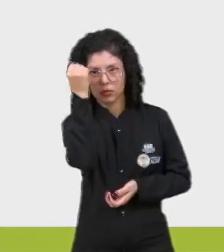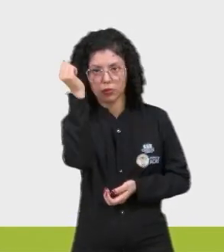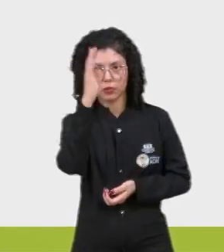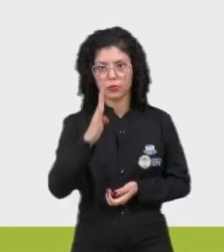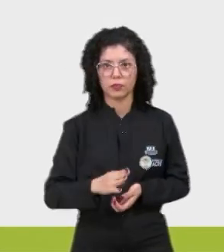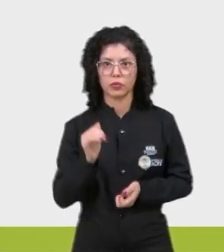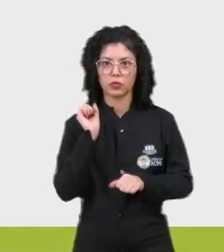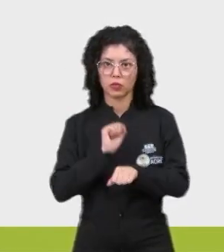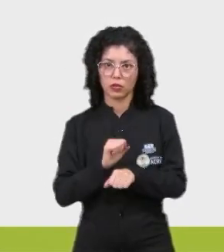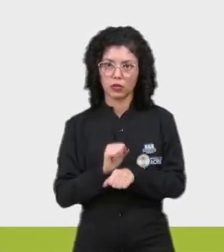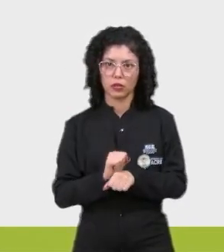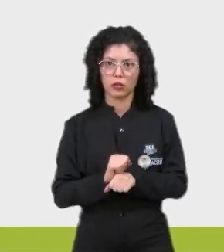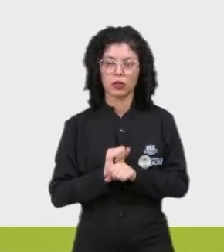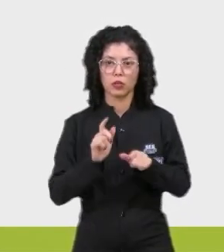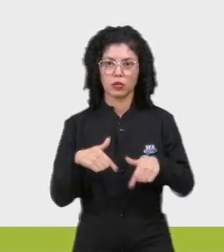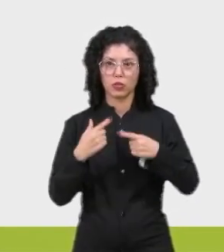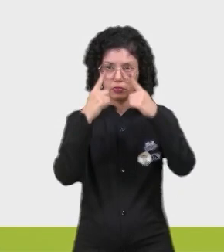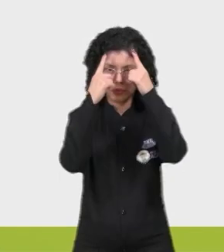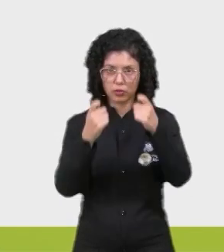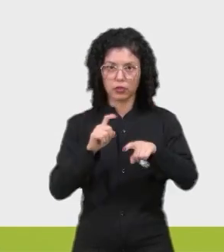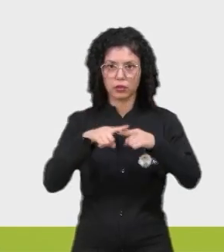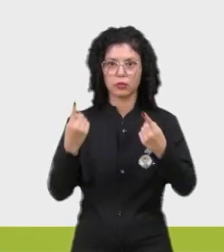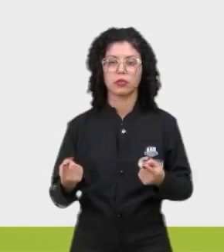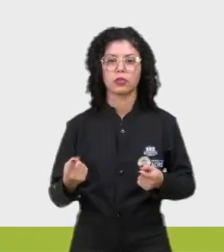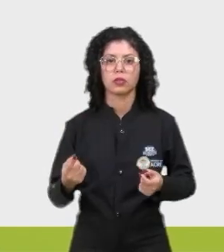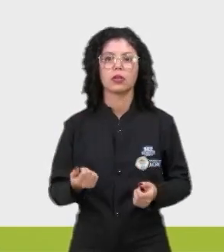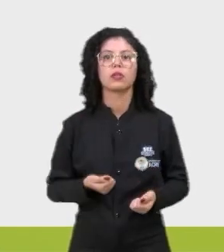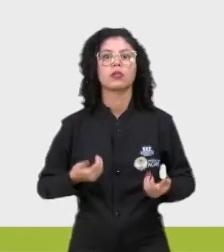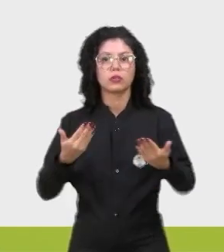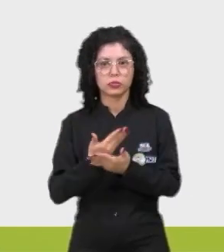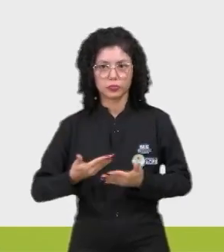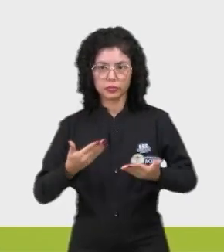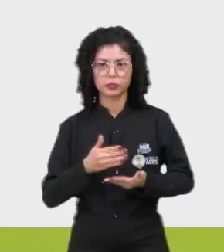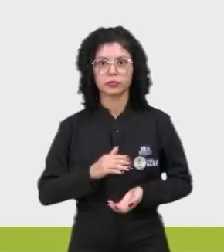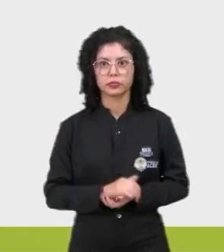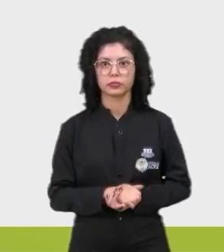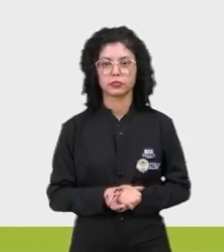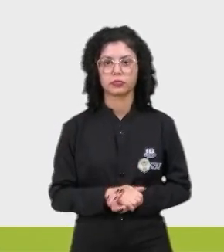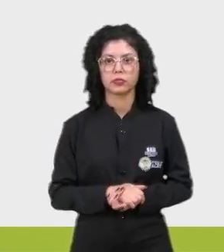não pode fomentar a violência, mas sim contê-la.